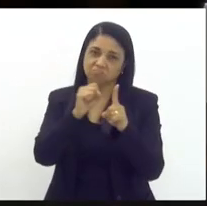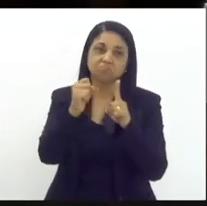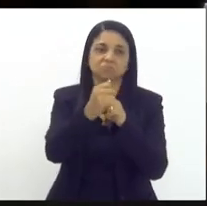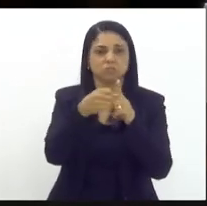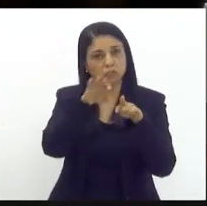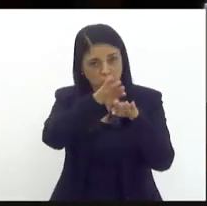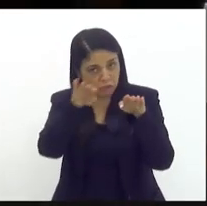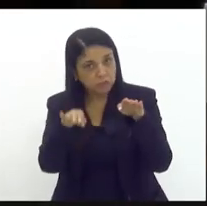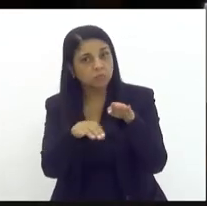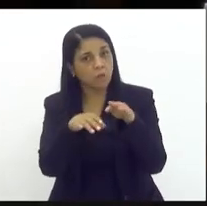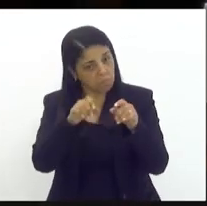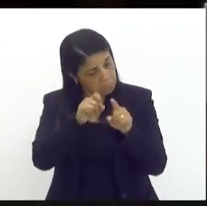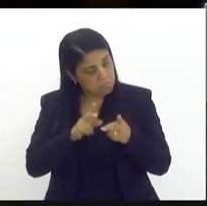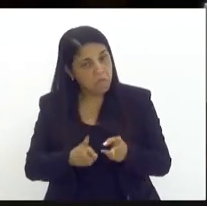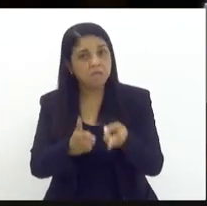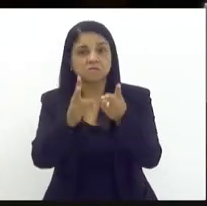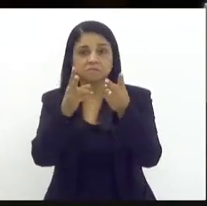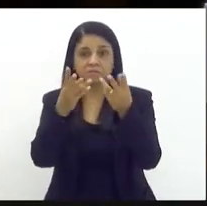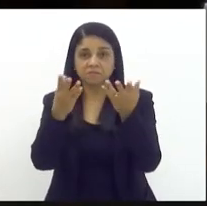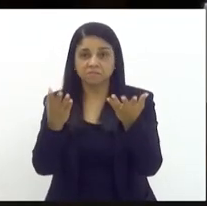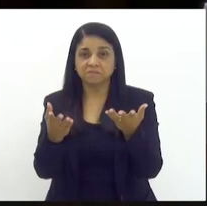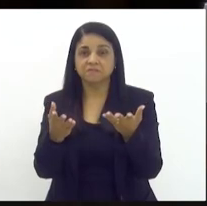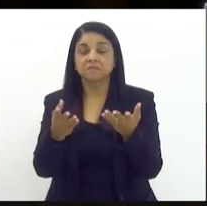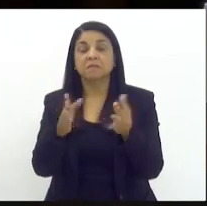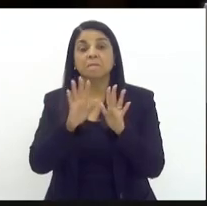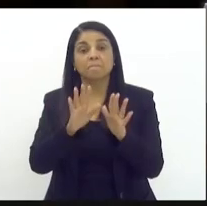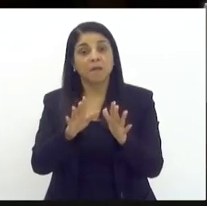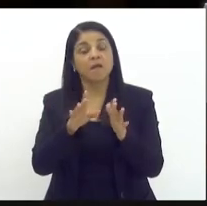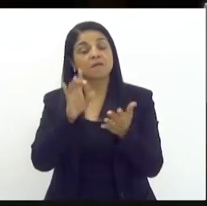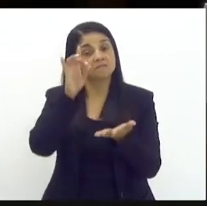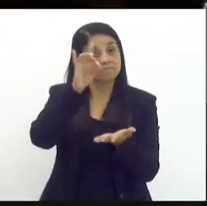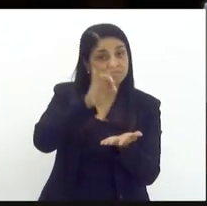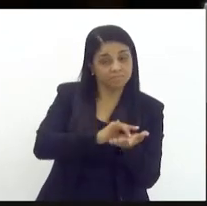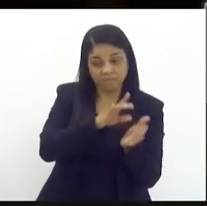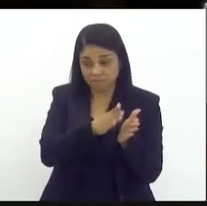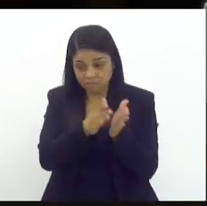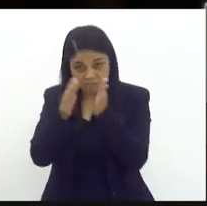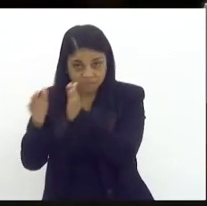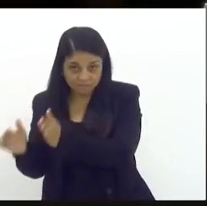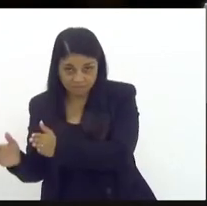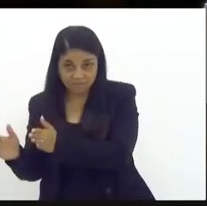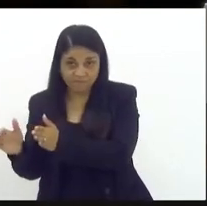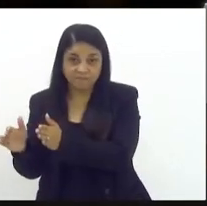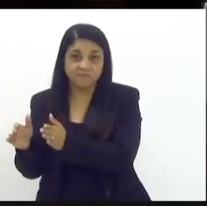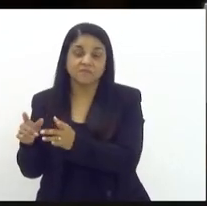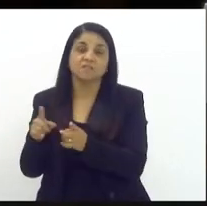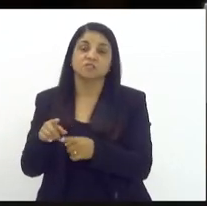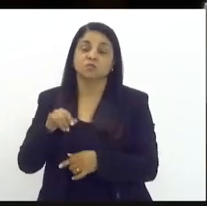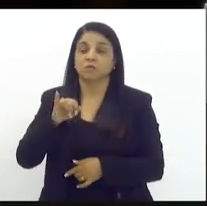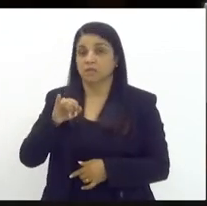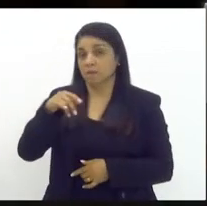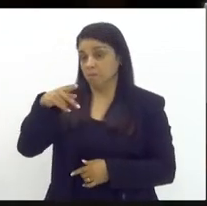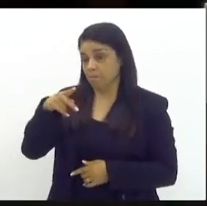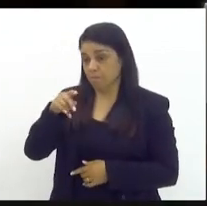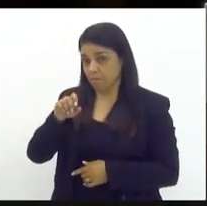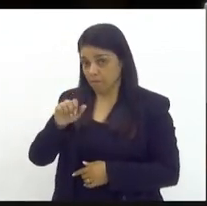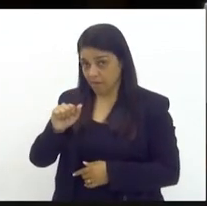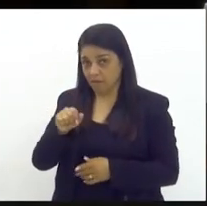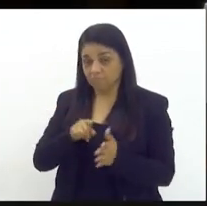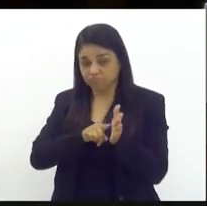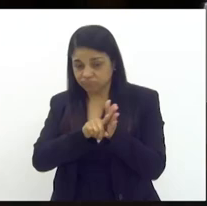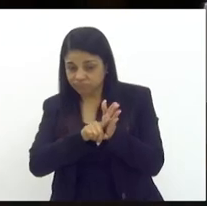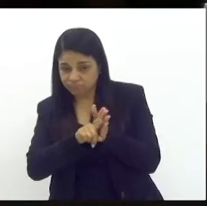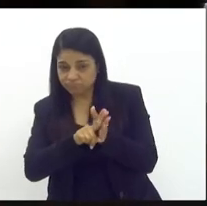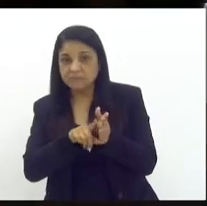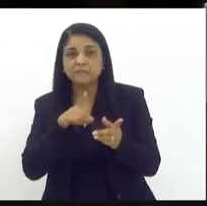de outra parte existe de fato e o os meus colegas do ipeia estimaram isso algum ganho